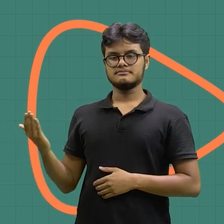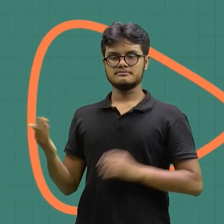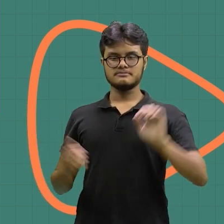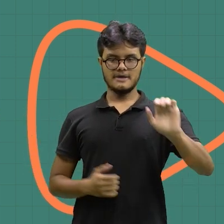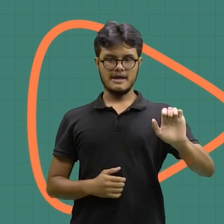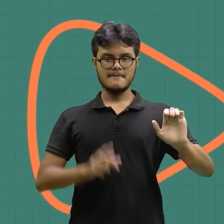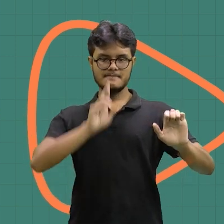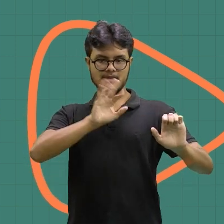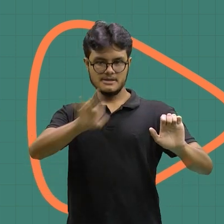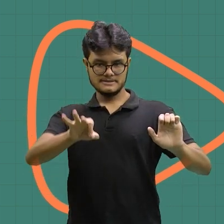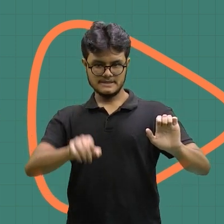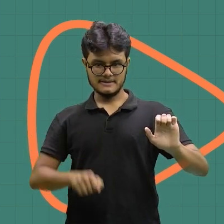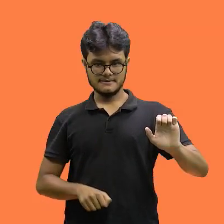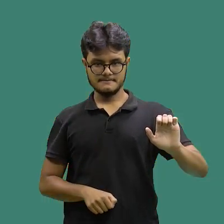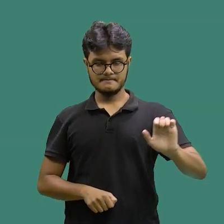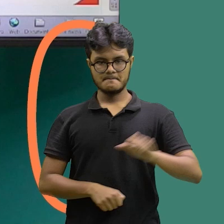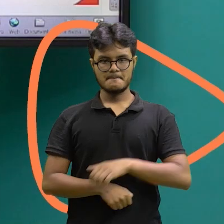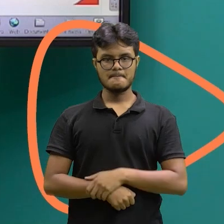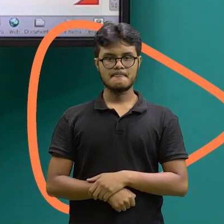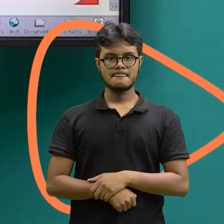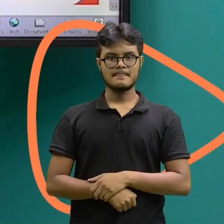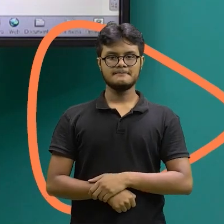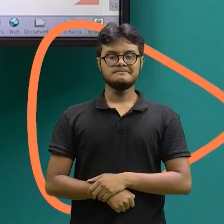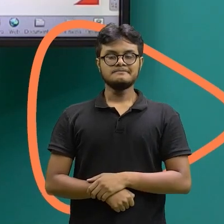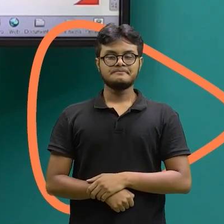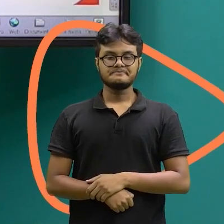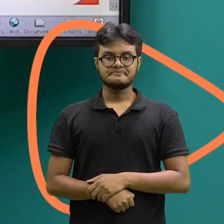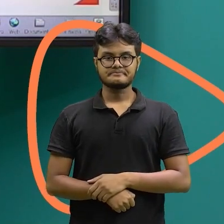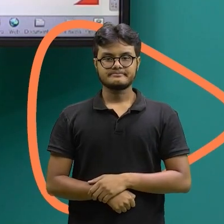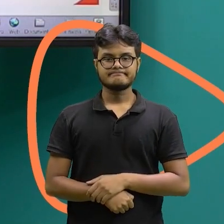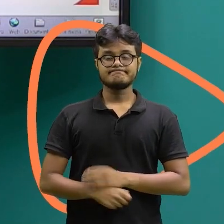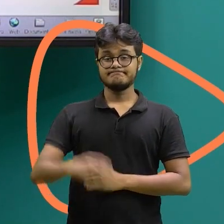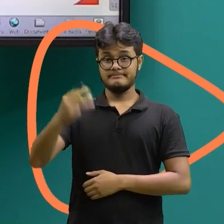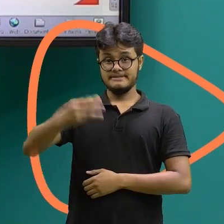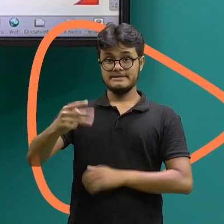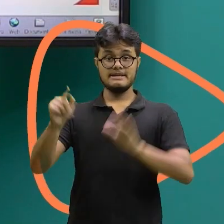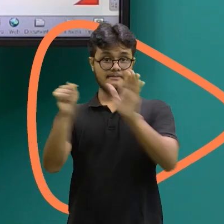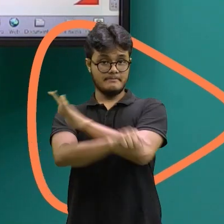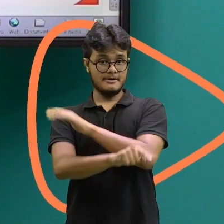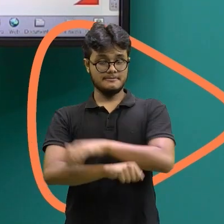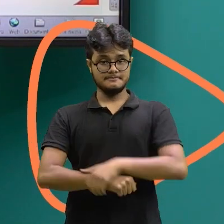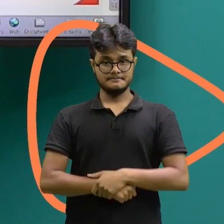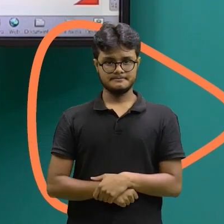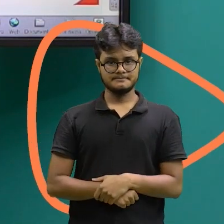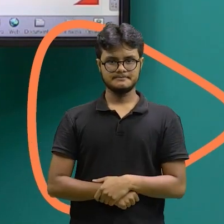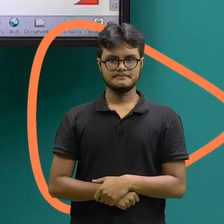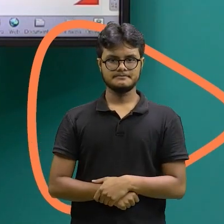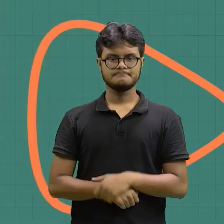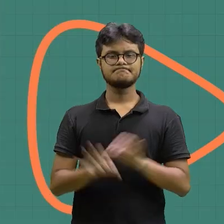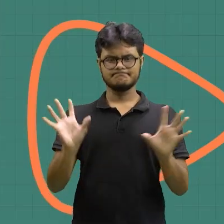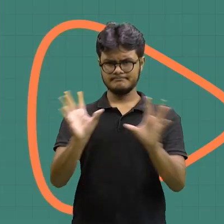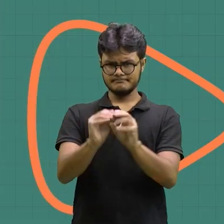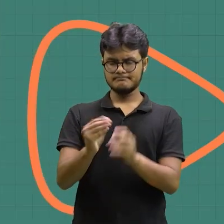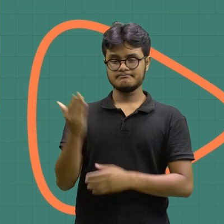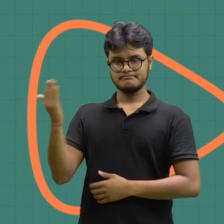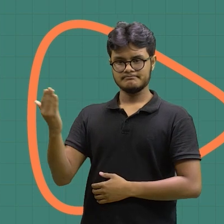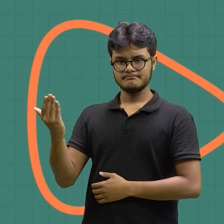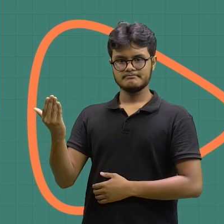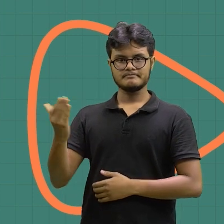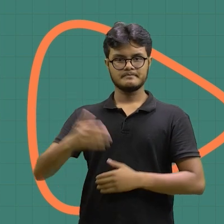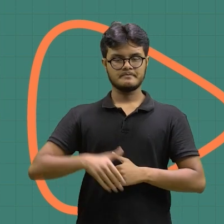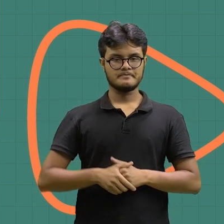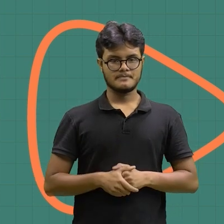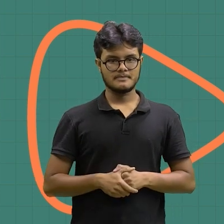aí na letra E. E vamos para mais uma questão aí da nossa revisão. Uma questão da